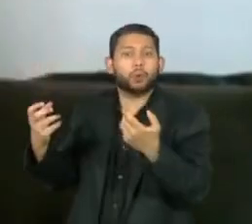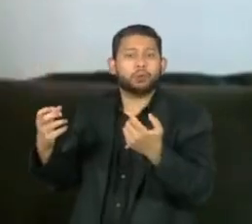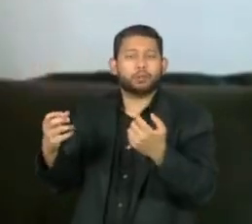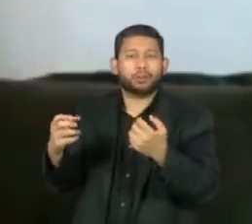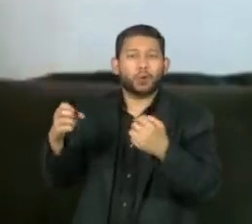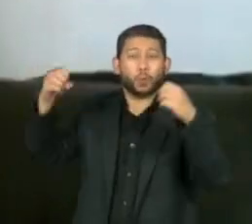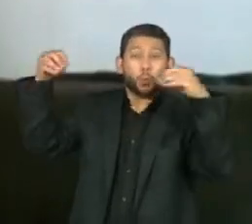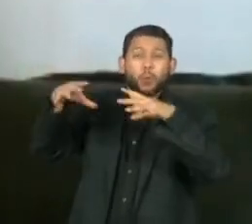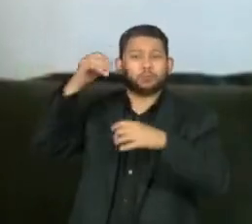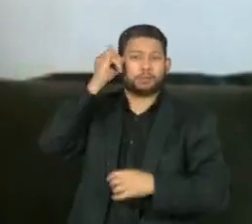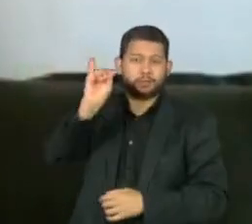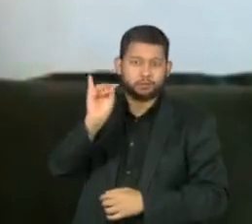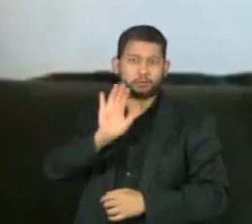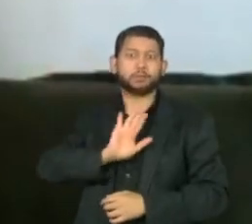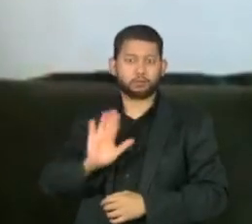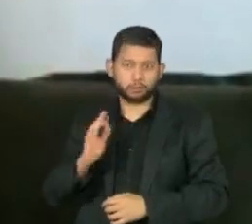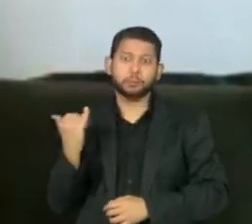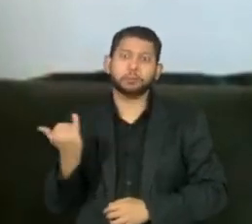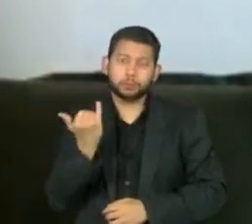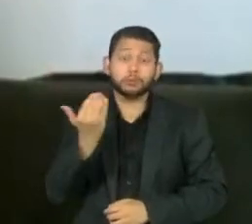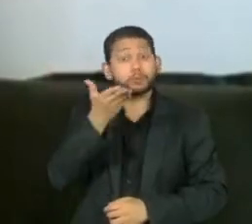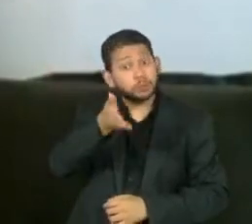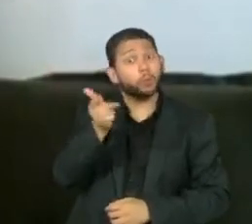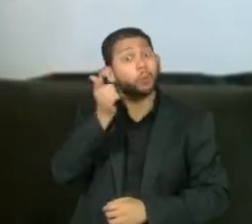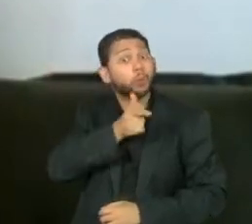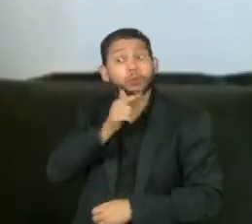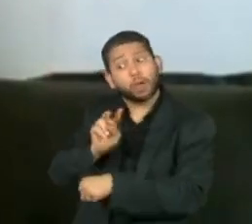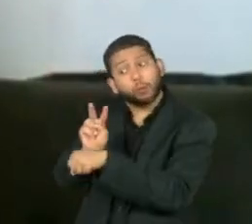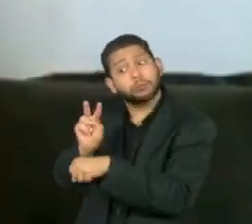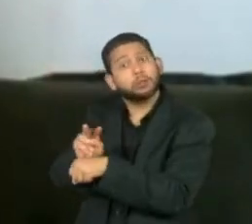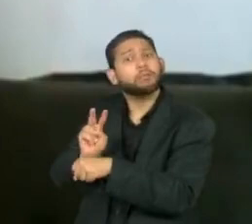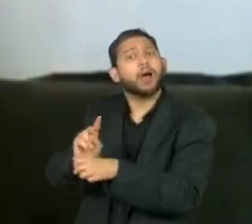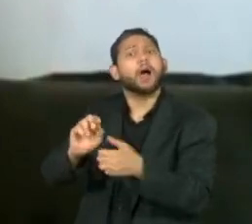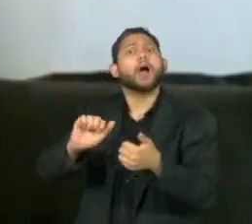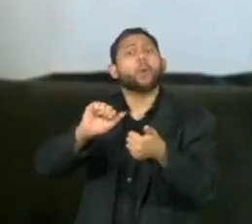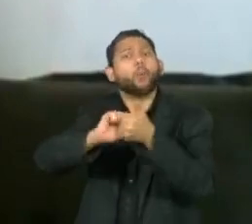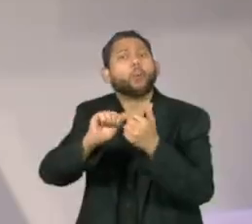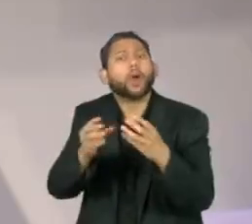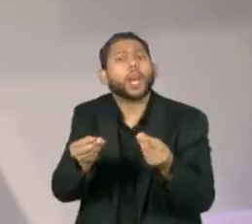exposto à luz, né? Assim você consegue conservar a qualidade do azeite.